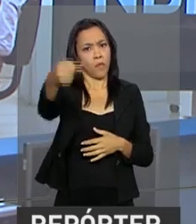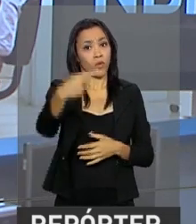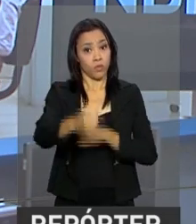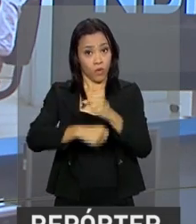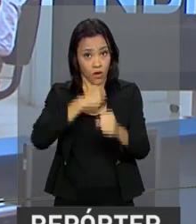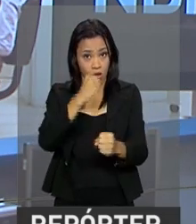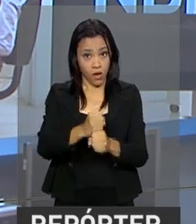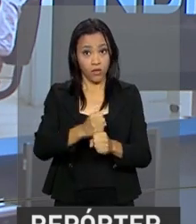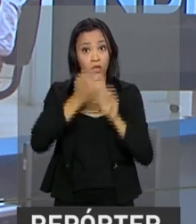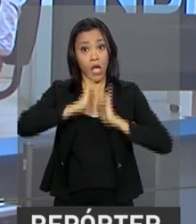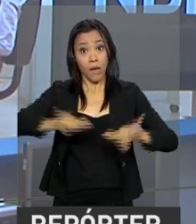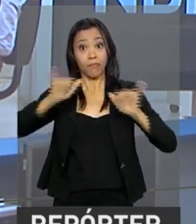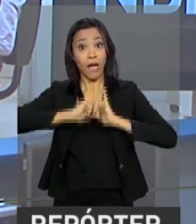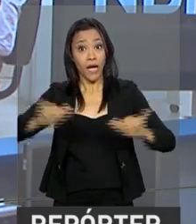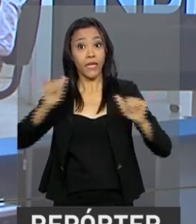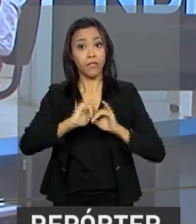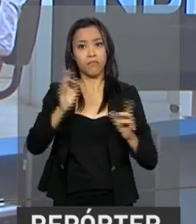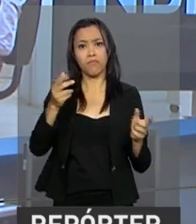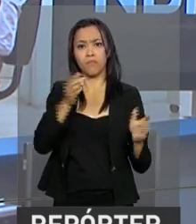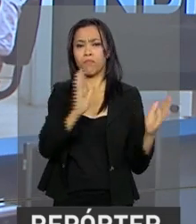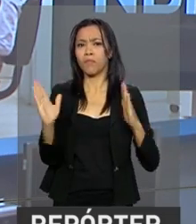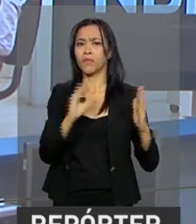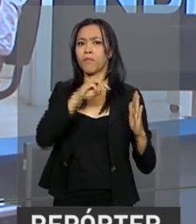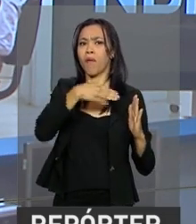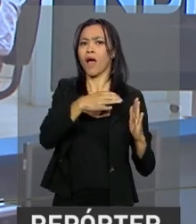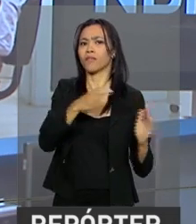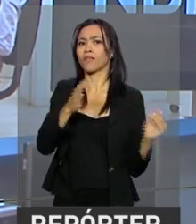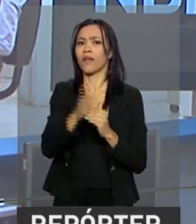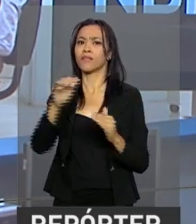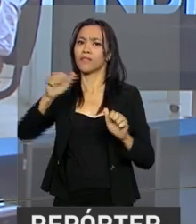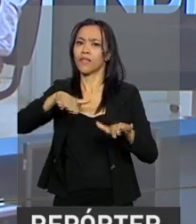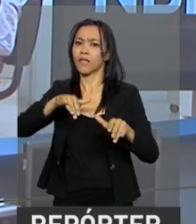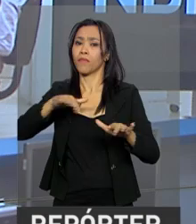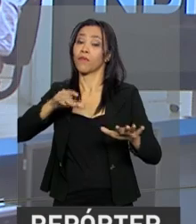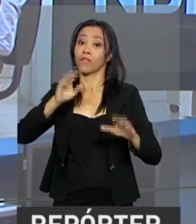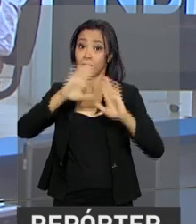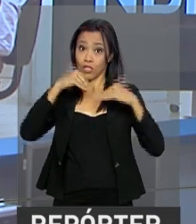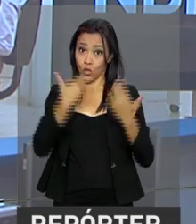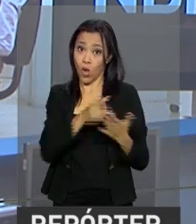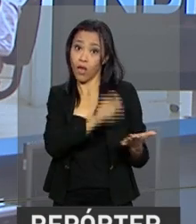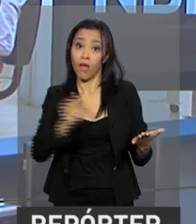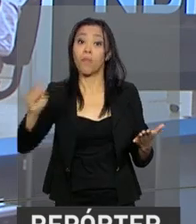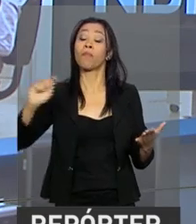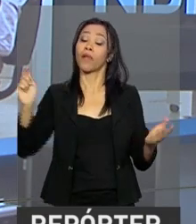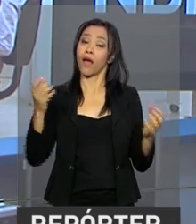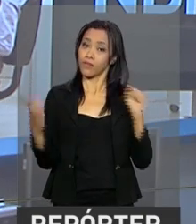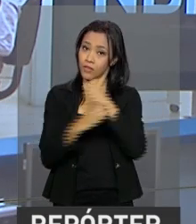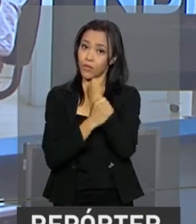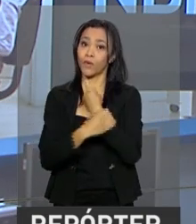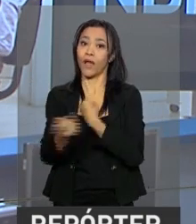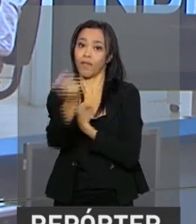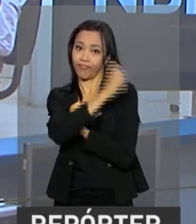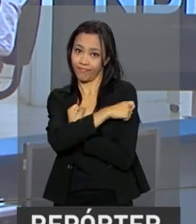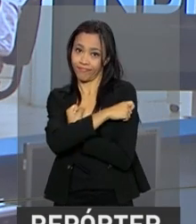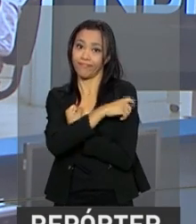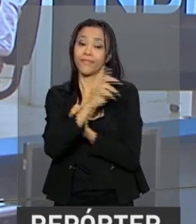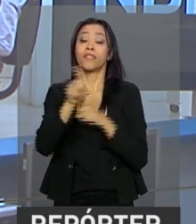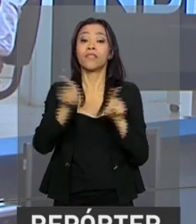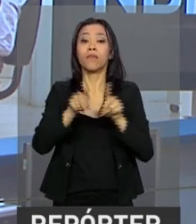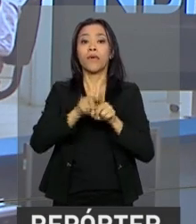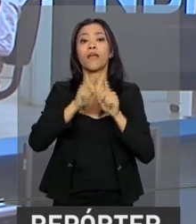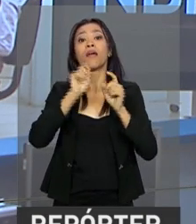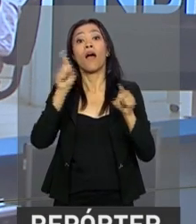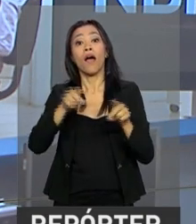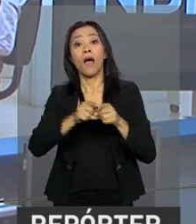previstas campanhas em março e setembro nas escolas para garantir a imunização. Também foi anunciada a ampliação da